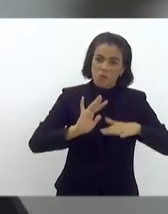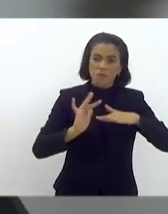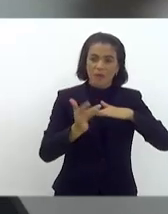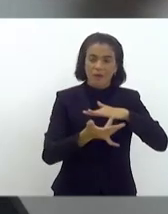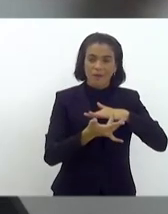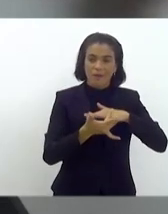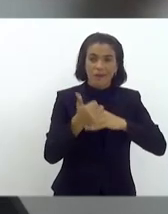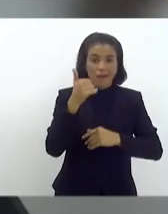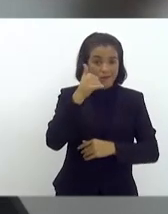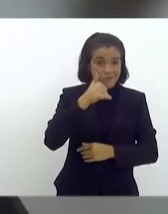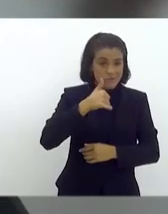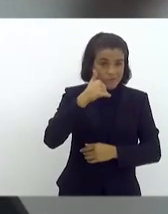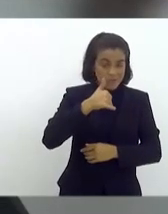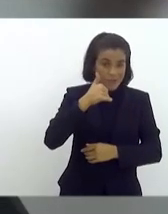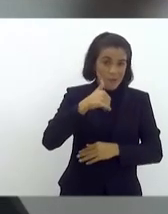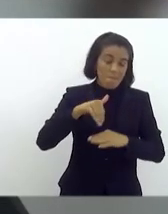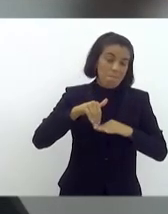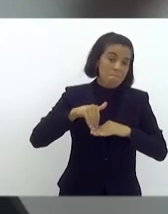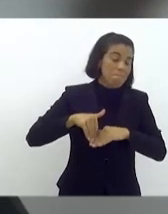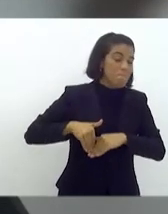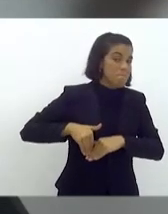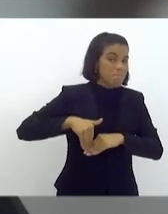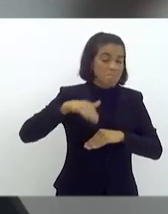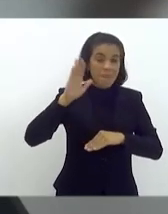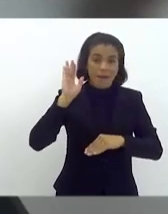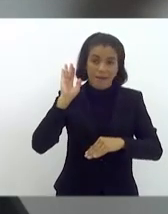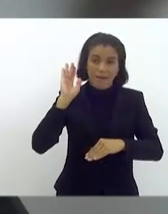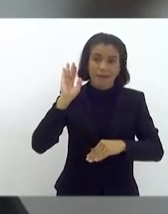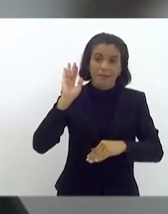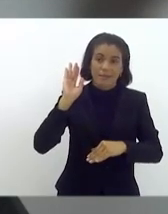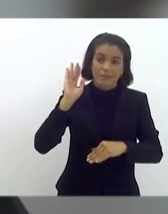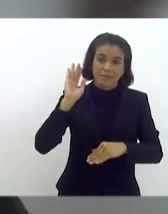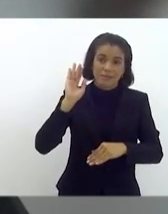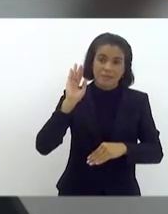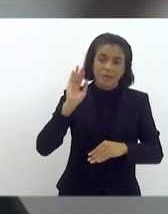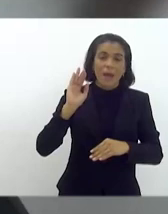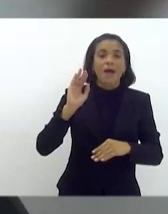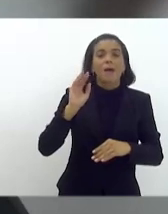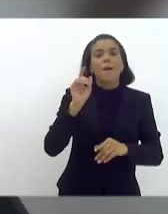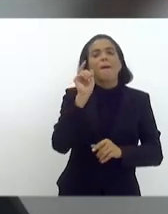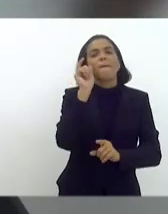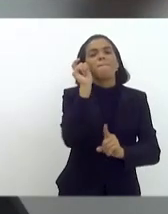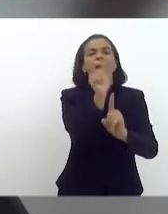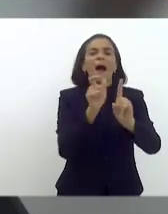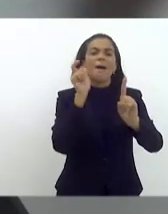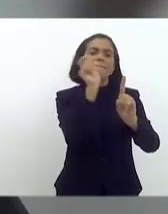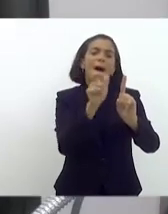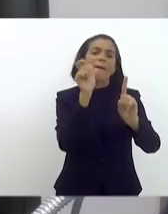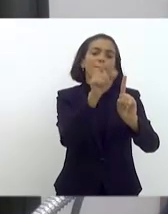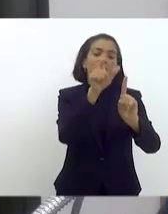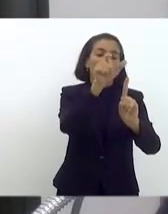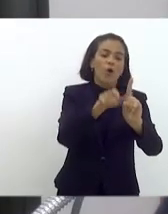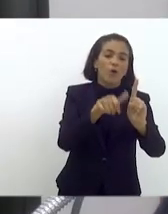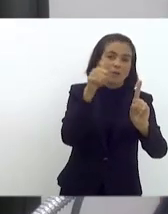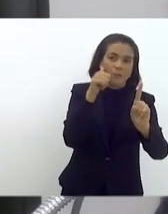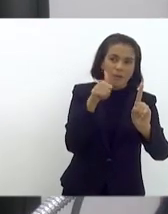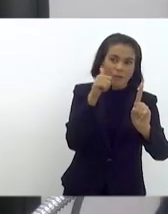as mulheres são as maiores agressoras de próprias mulheres virtualmente